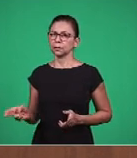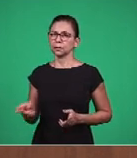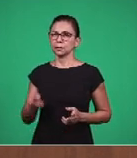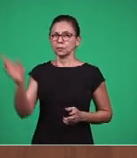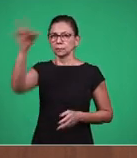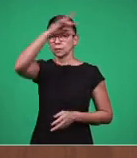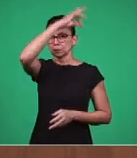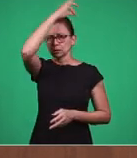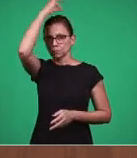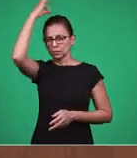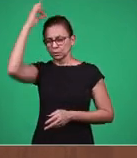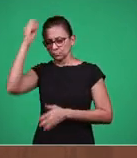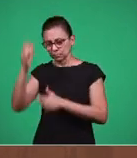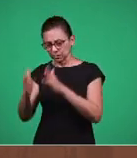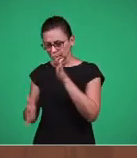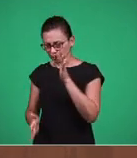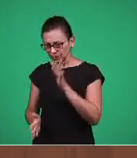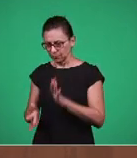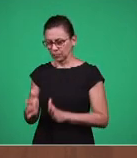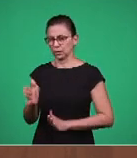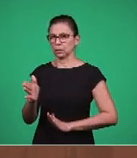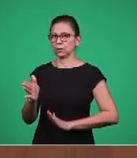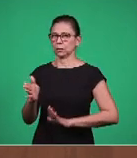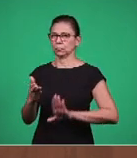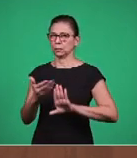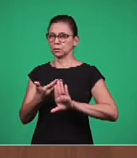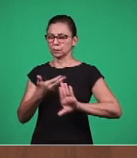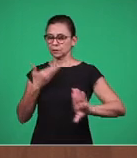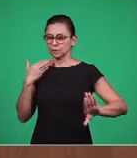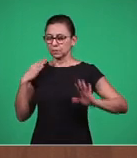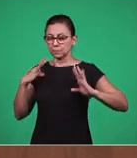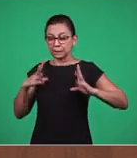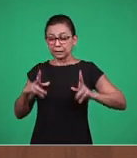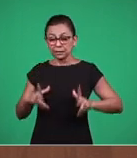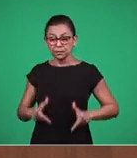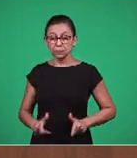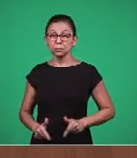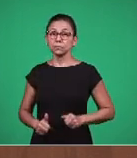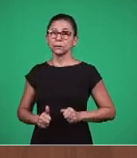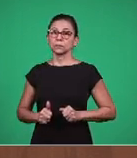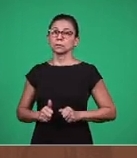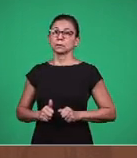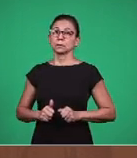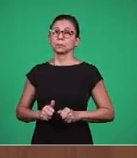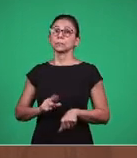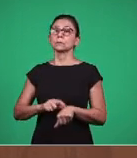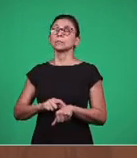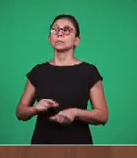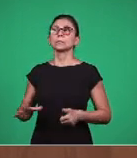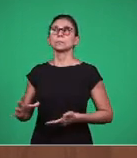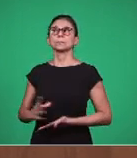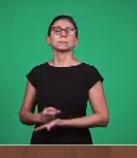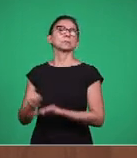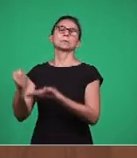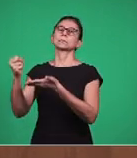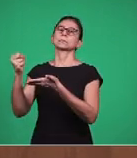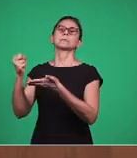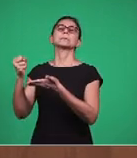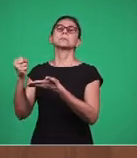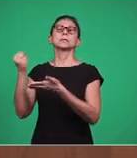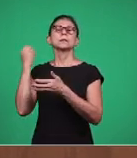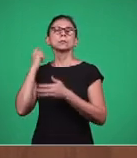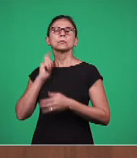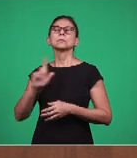Espírito Santo, é preparar a igreja para esse momento, para que ela possa passar por